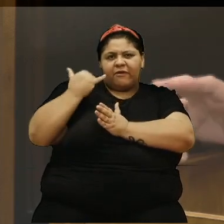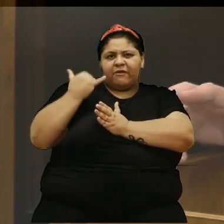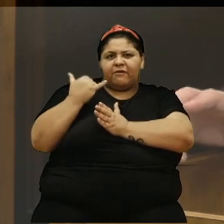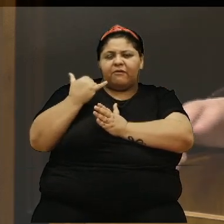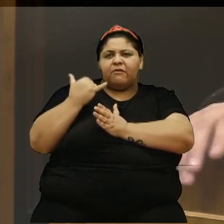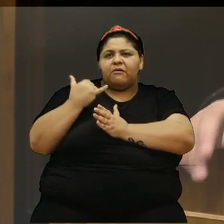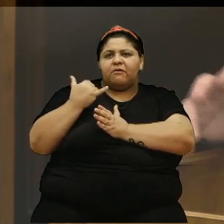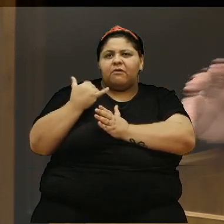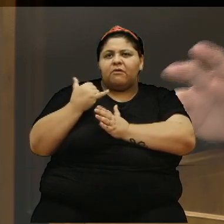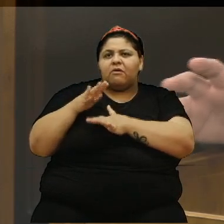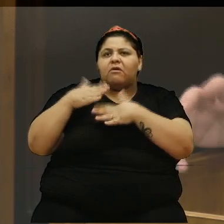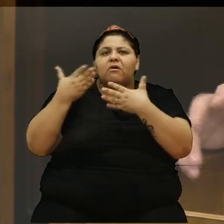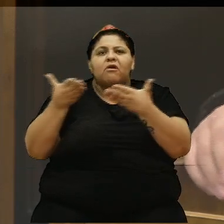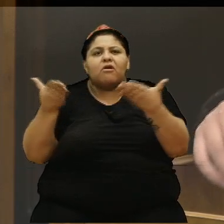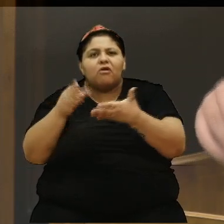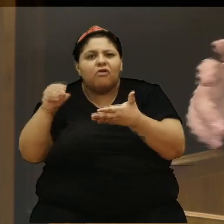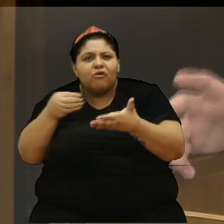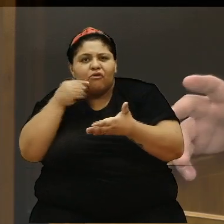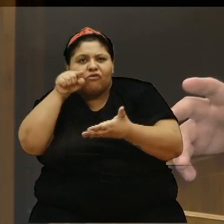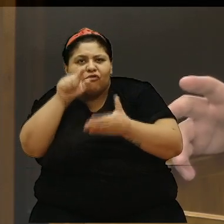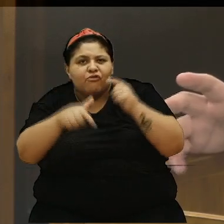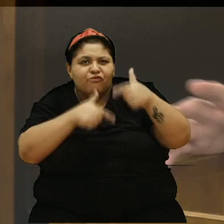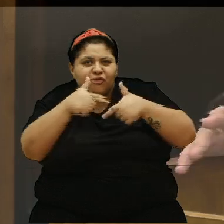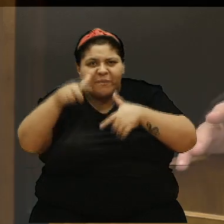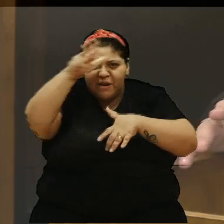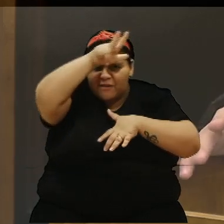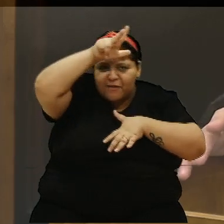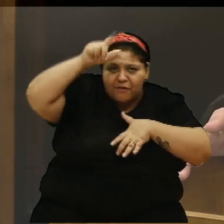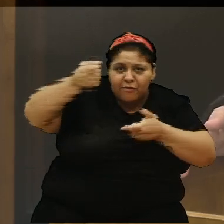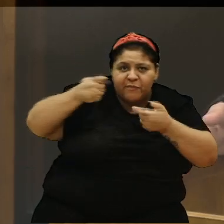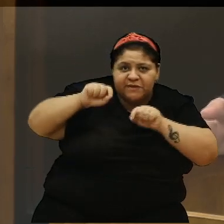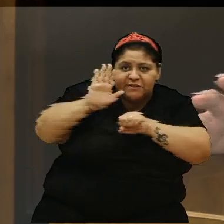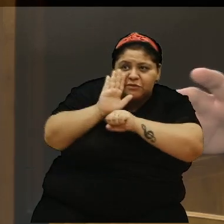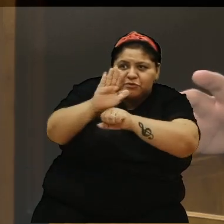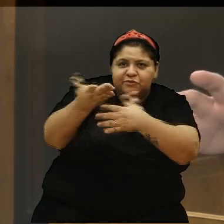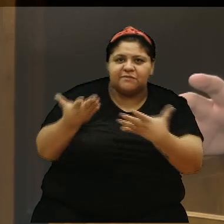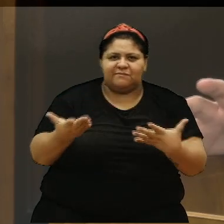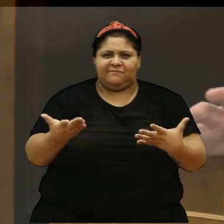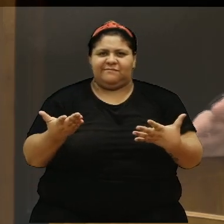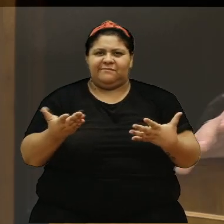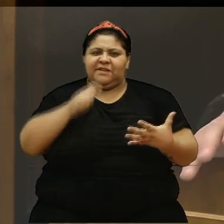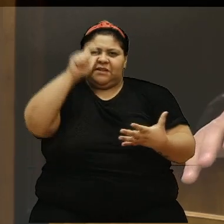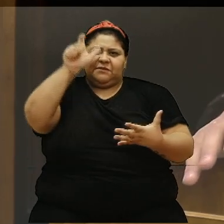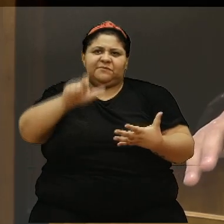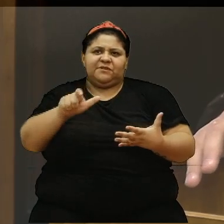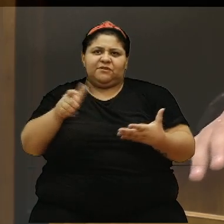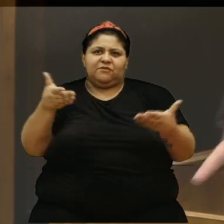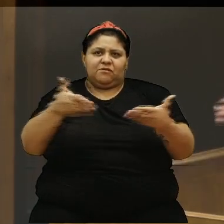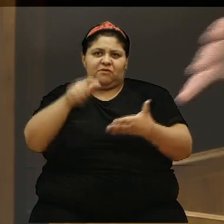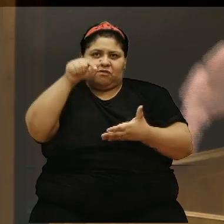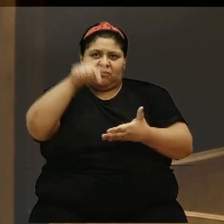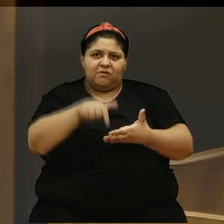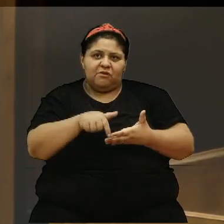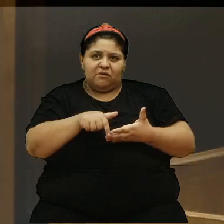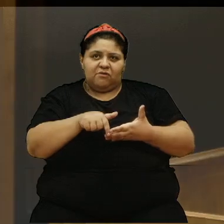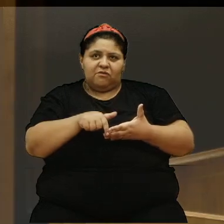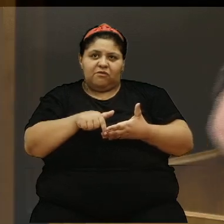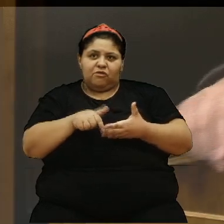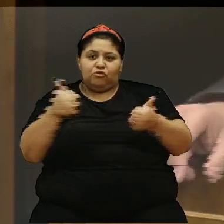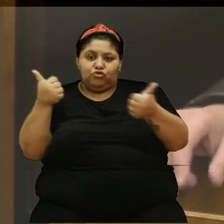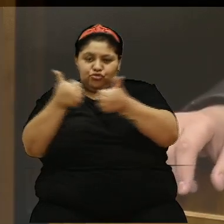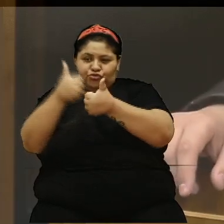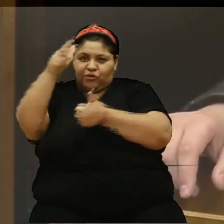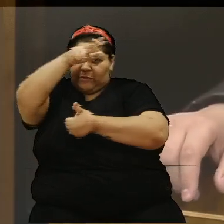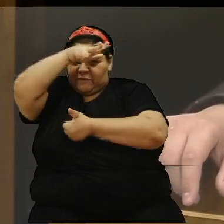vocês lá: agora, aproveitando que tu está trabalhando aí na Prefeitura, eu preciso da tua ajuda. As pessoas acham que porque estamos aí no largo da Prefeitura, né,